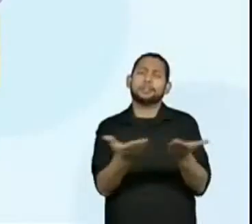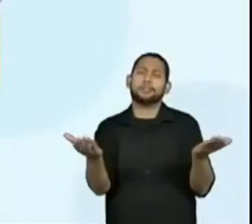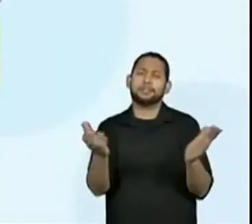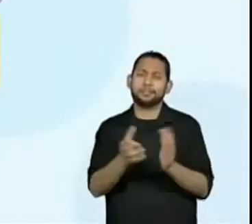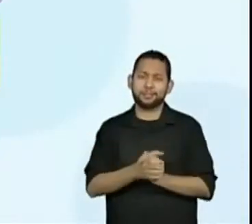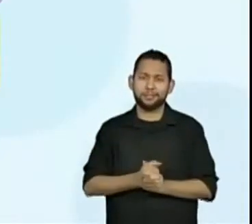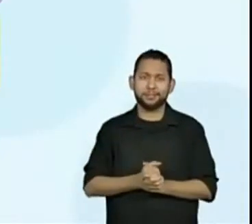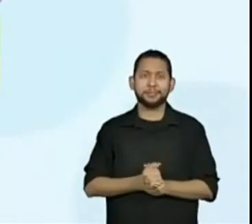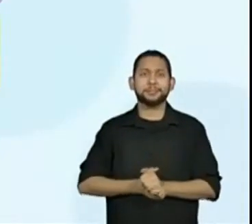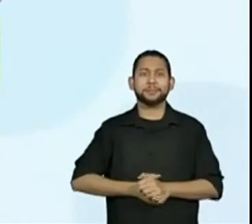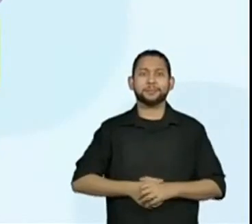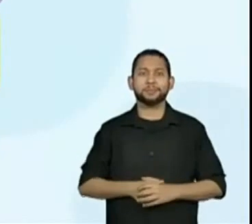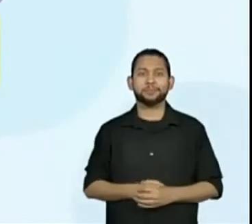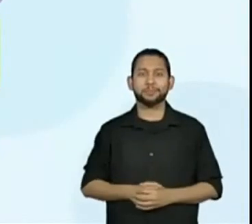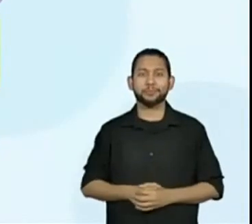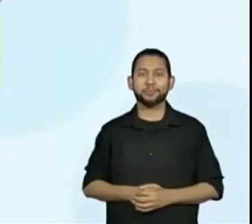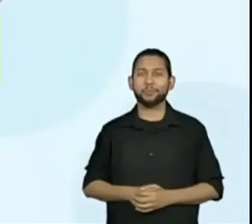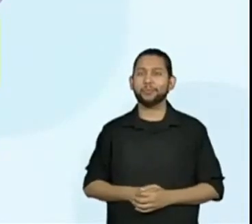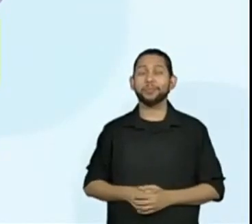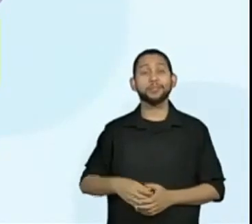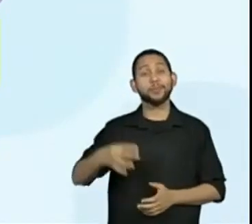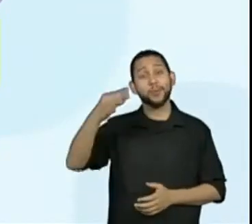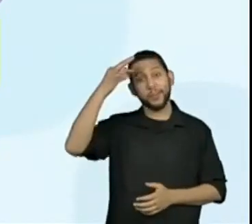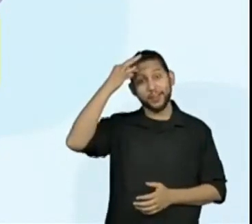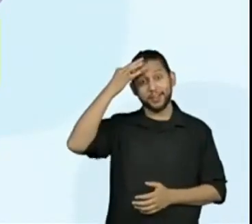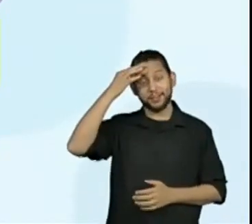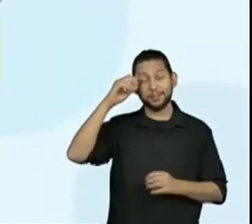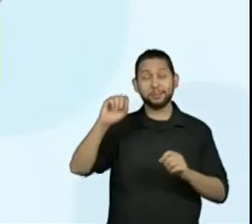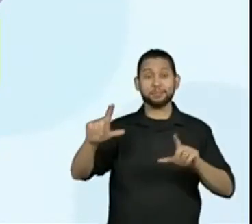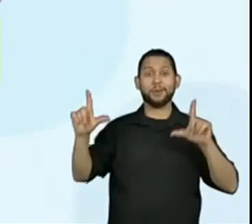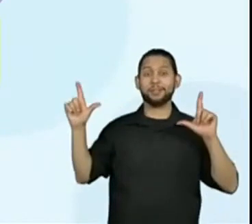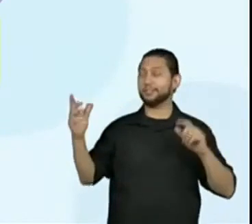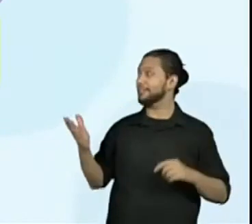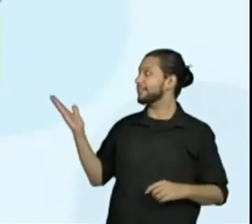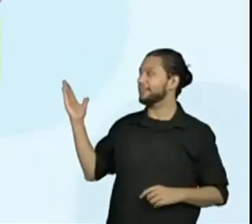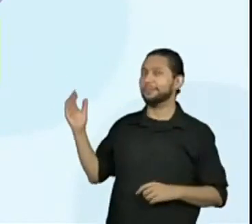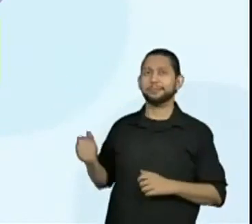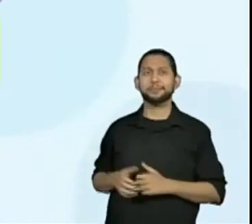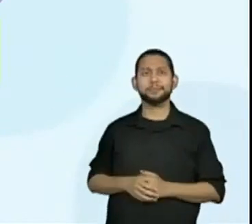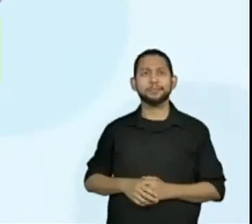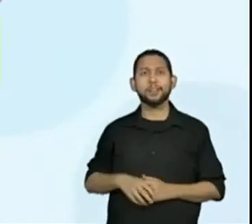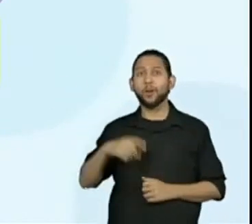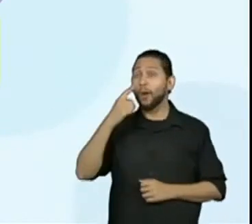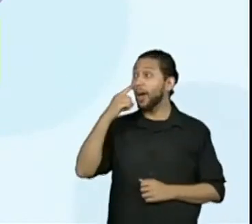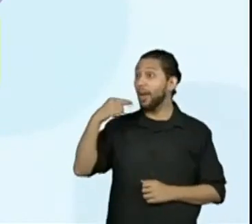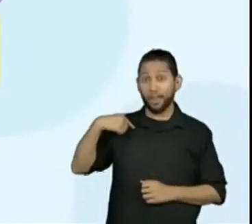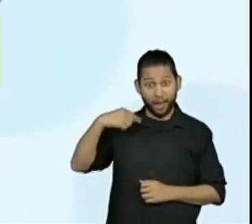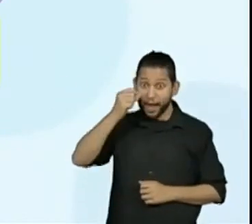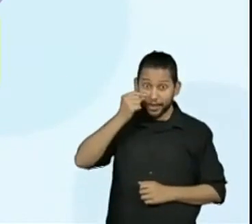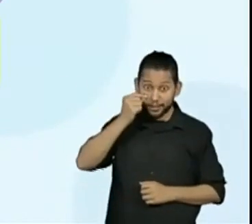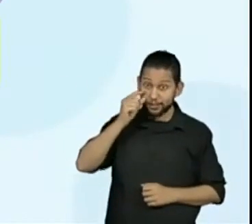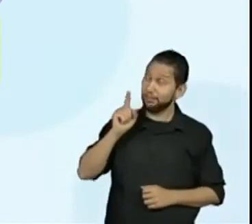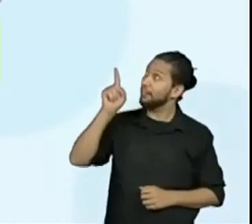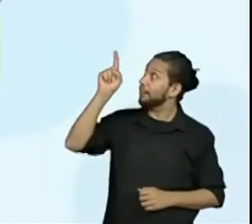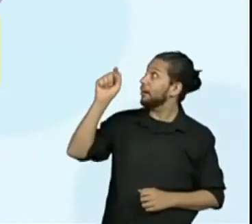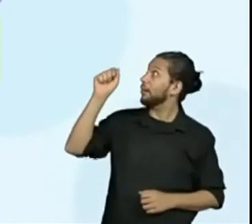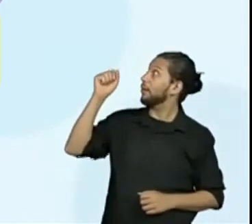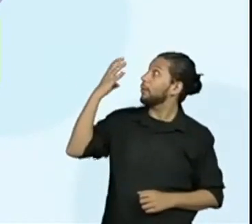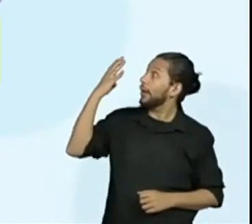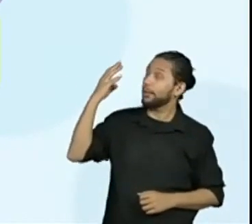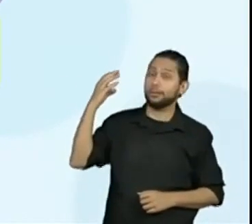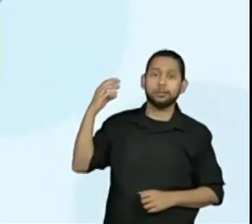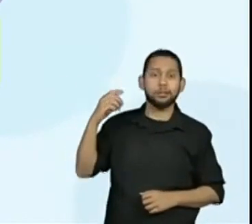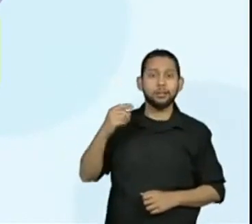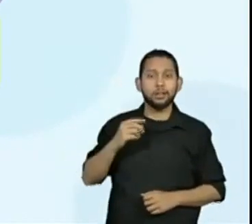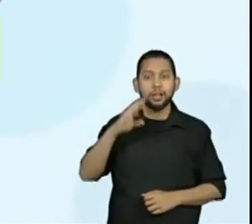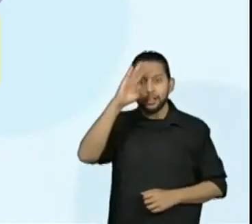talvez. Oráculo, mostra esse tabuleiro inteiro. Vocês conseguem perceber que eu tô lá em cima e a professora Regiane